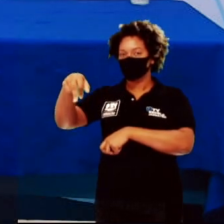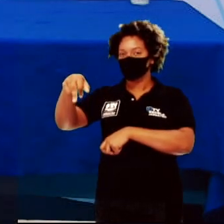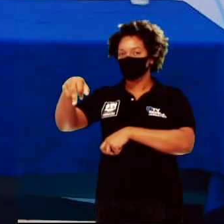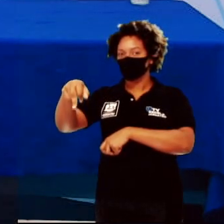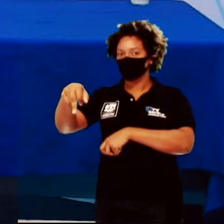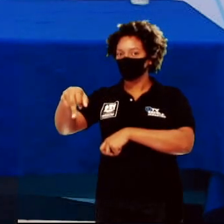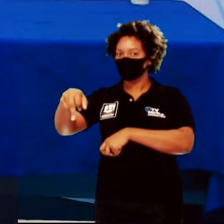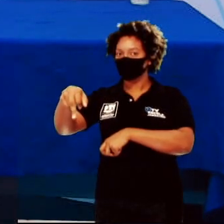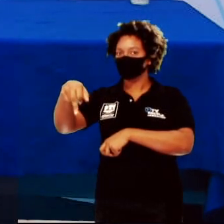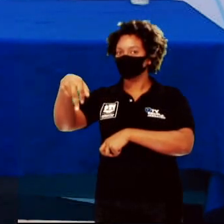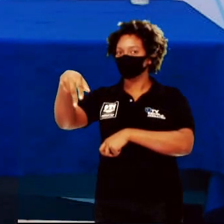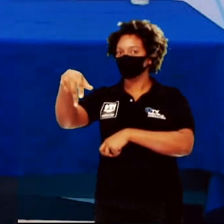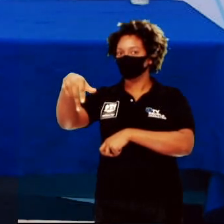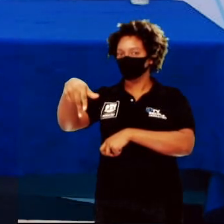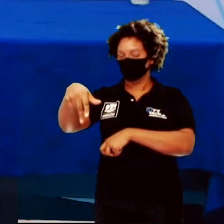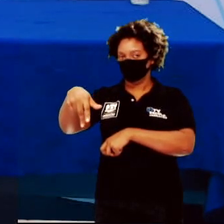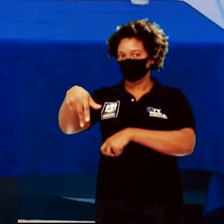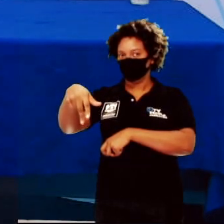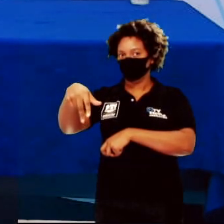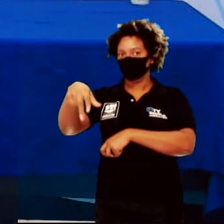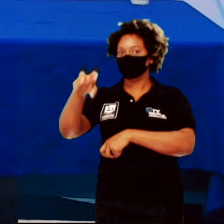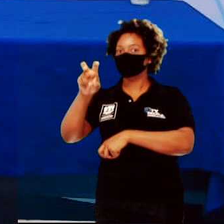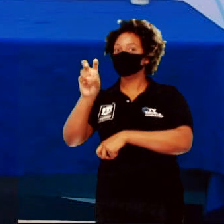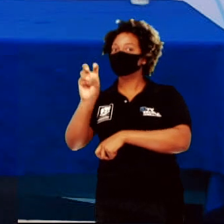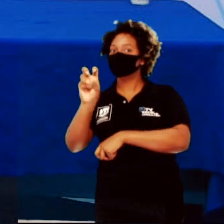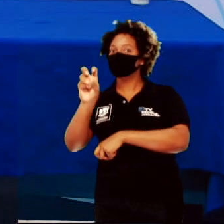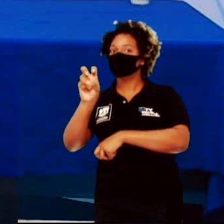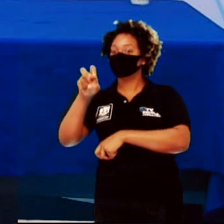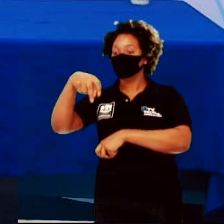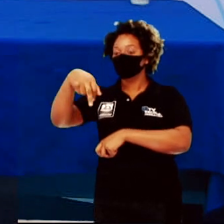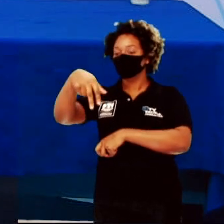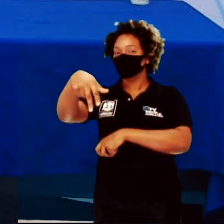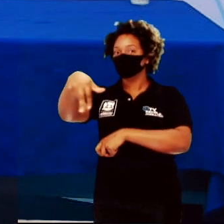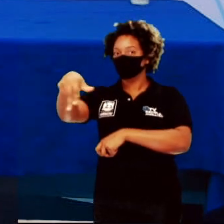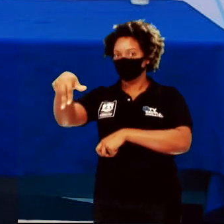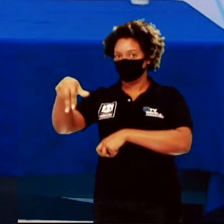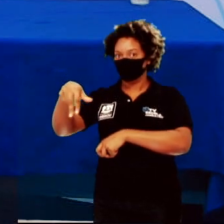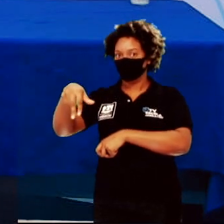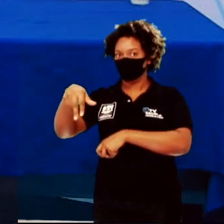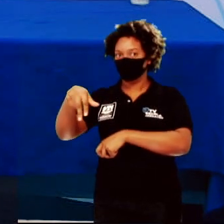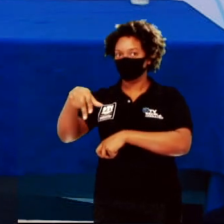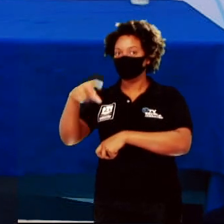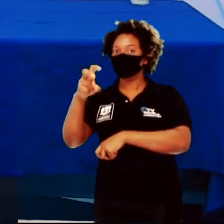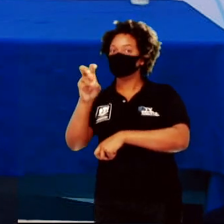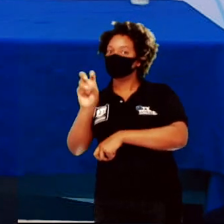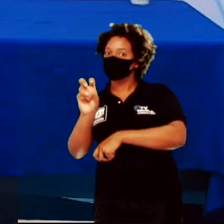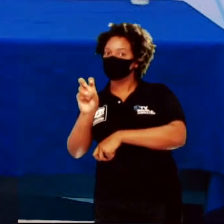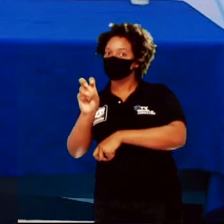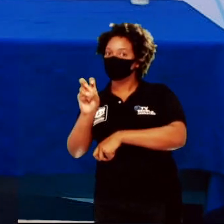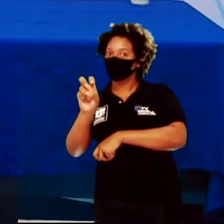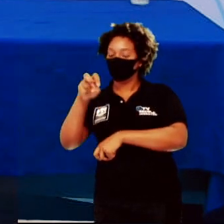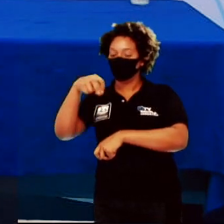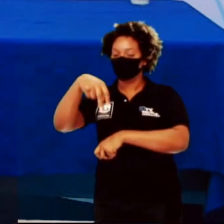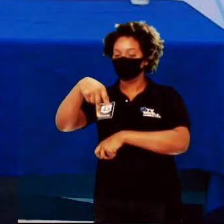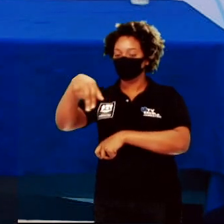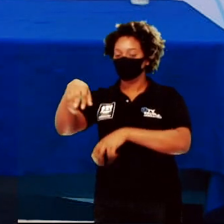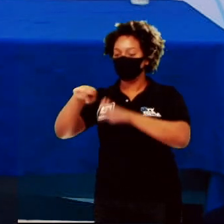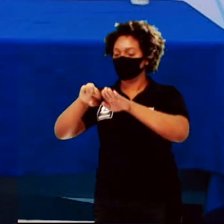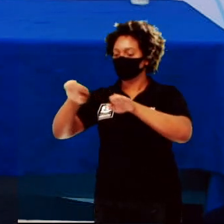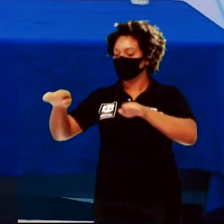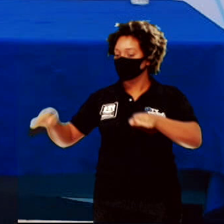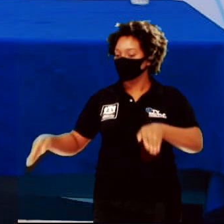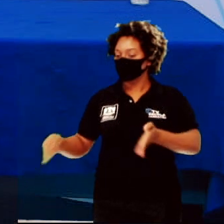3, 4, 5. Em passos, temos 5 passos da mesa até